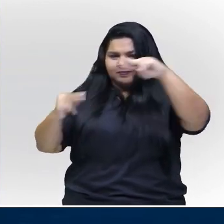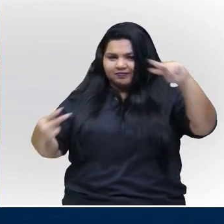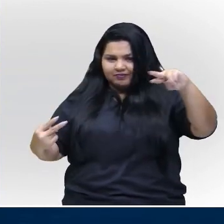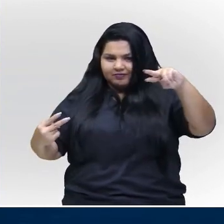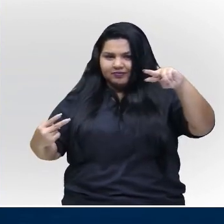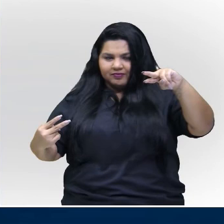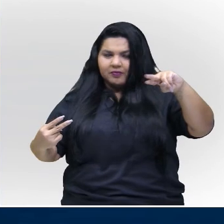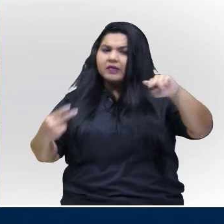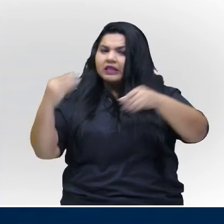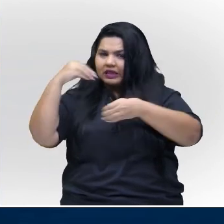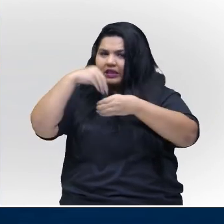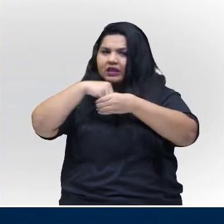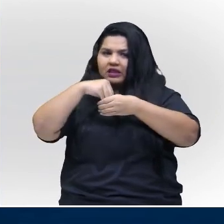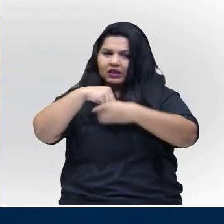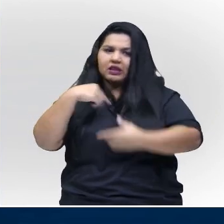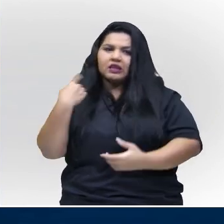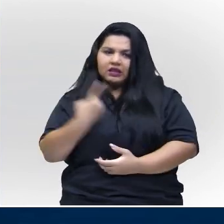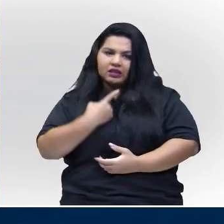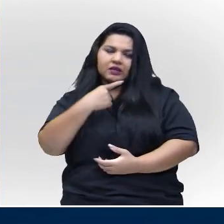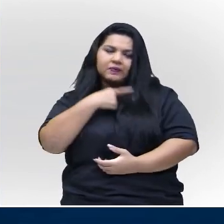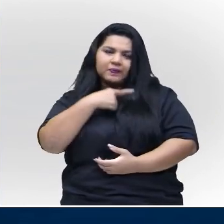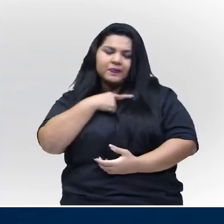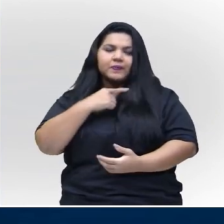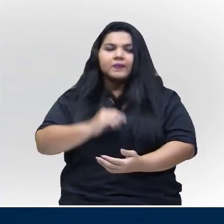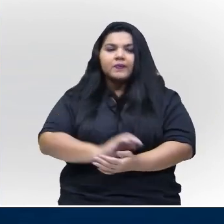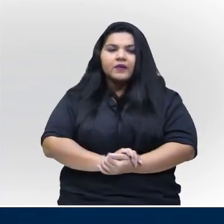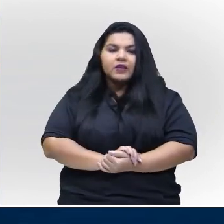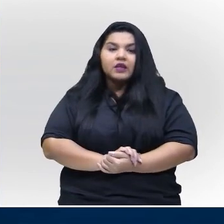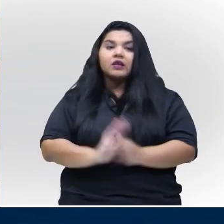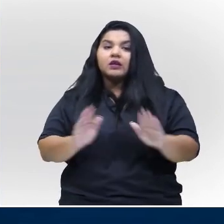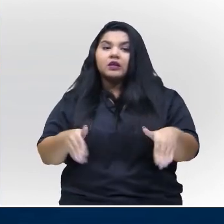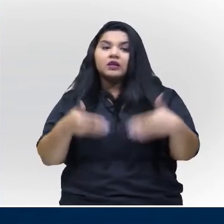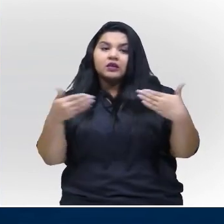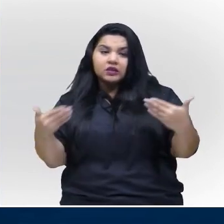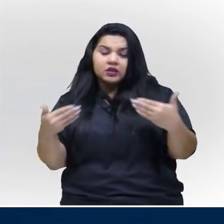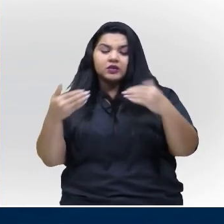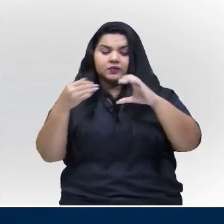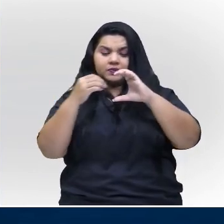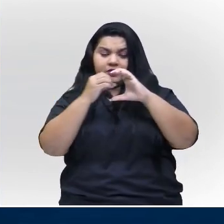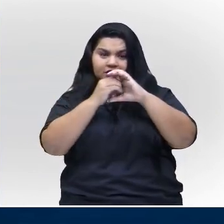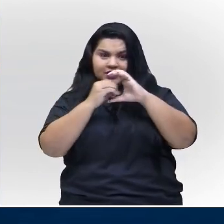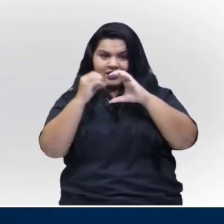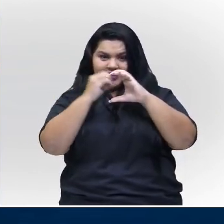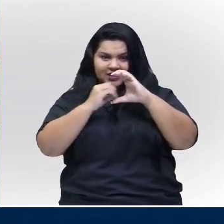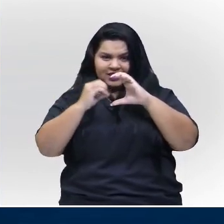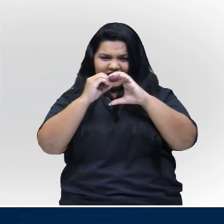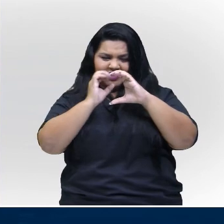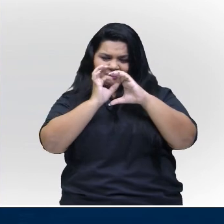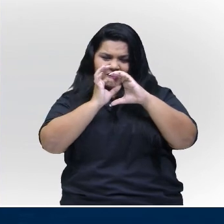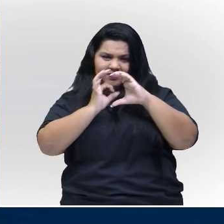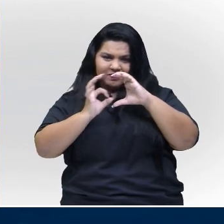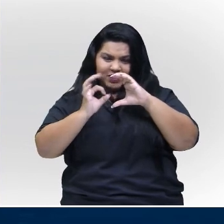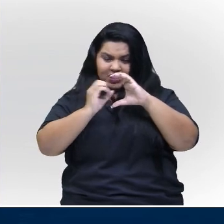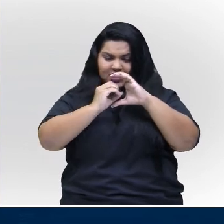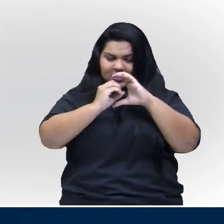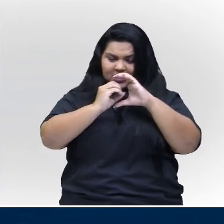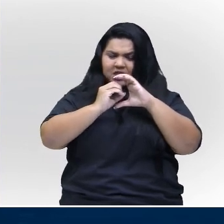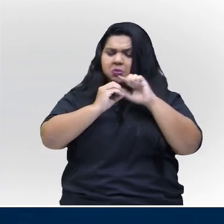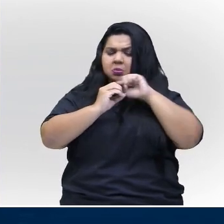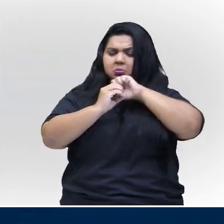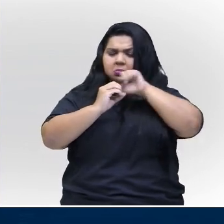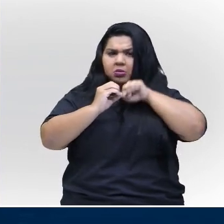aqui dentro, nós temos o material genético. Então, as células eucariontes, elas têm o seu material genético protegido por uma